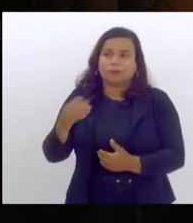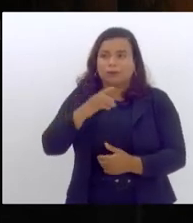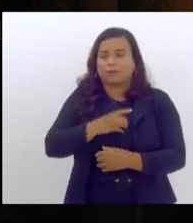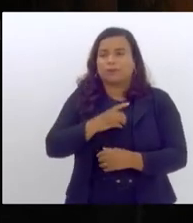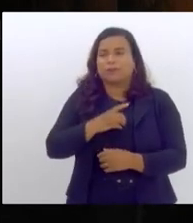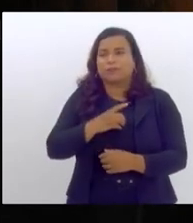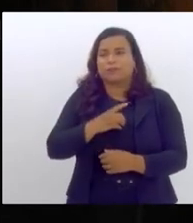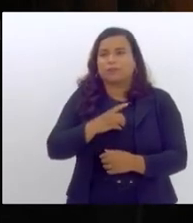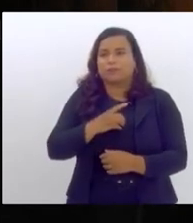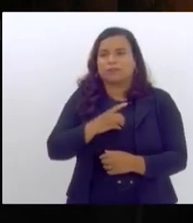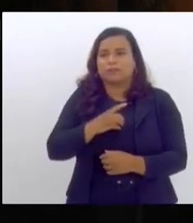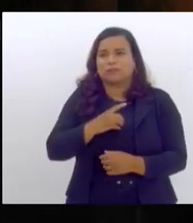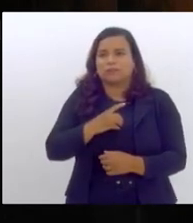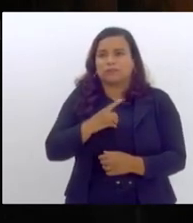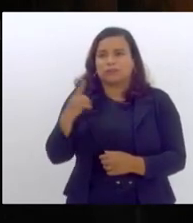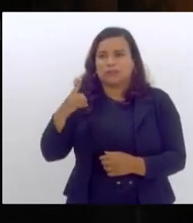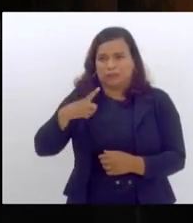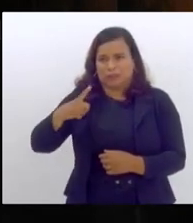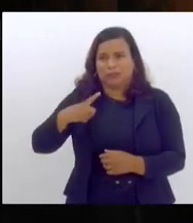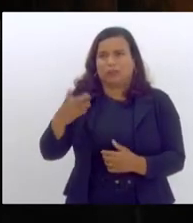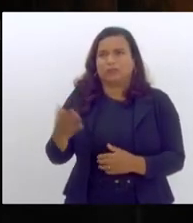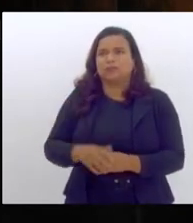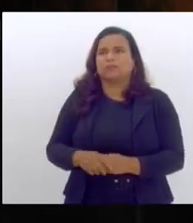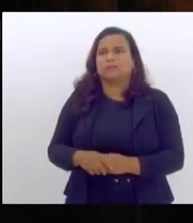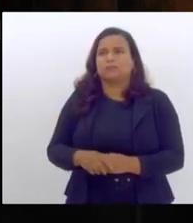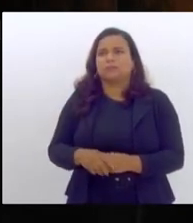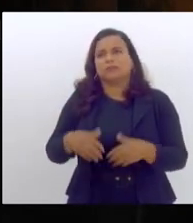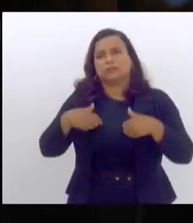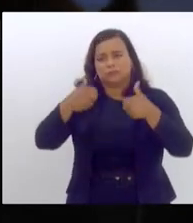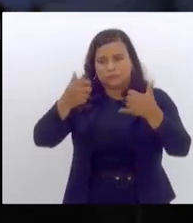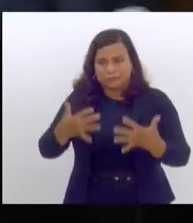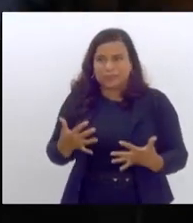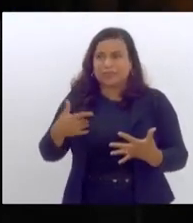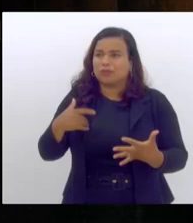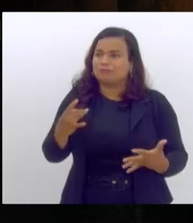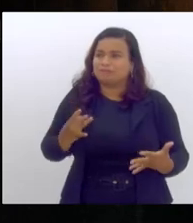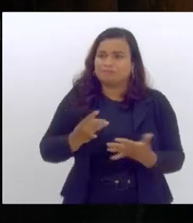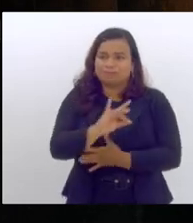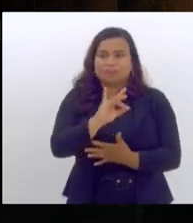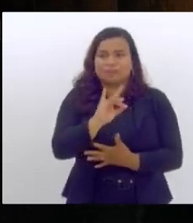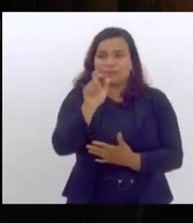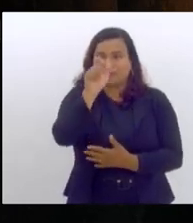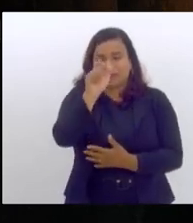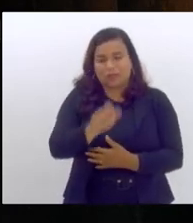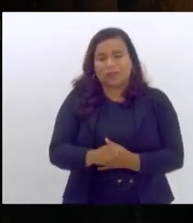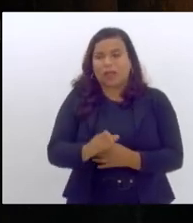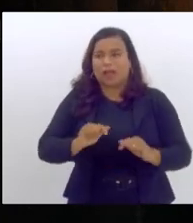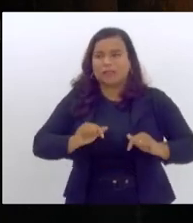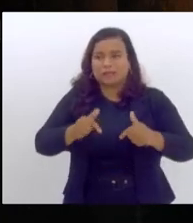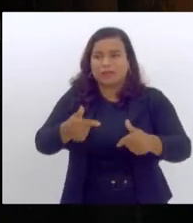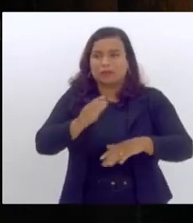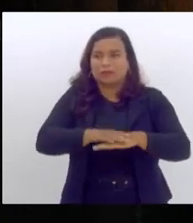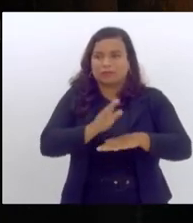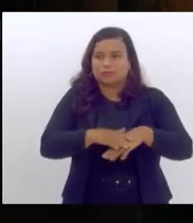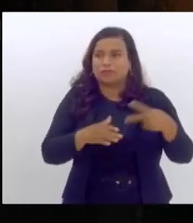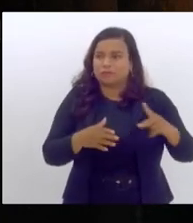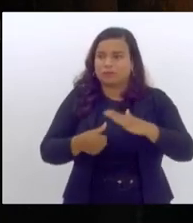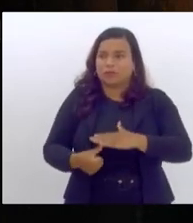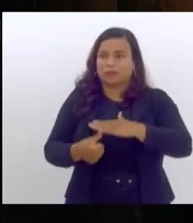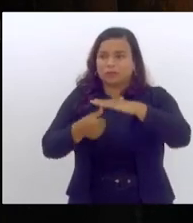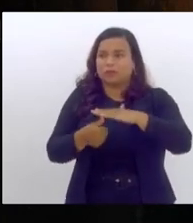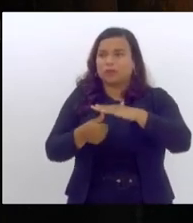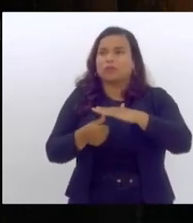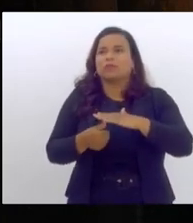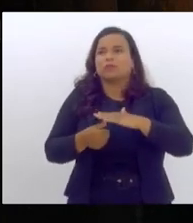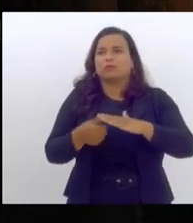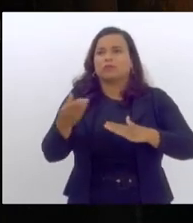Então, fico aqui deixando claro a minha indignação, o meu repúdio a esse reitor que fez esse papelão, essa